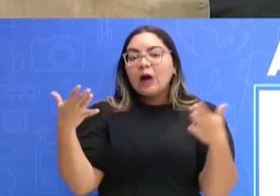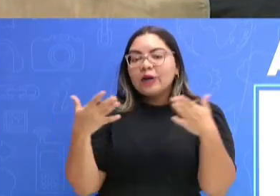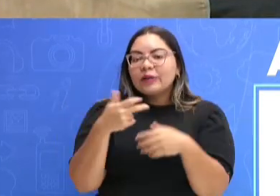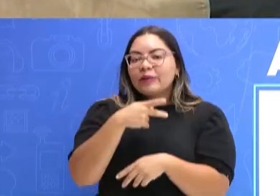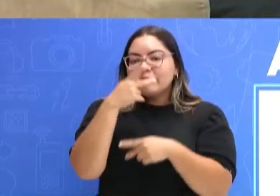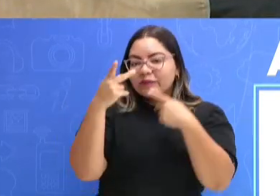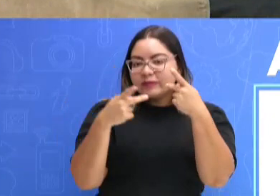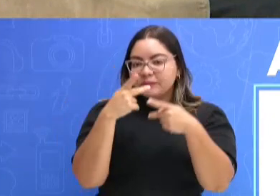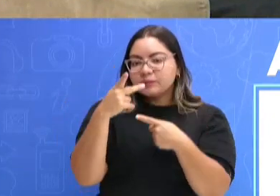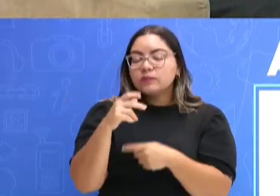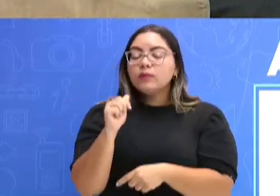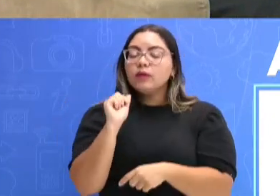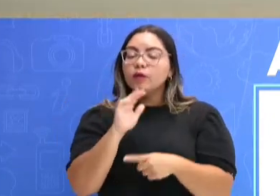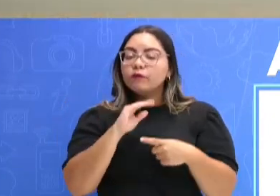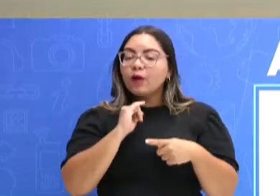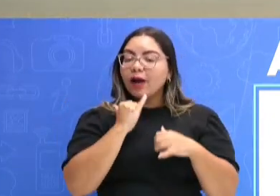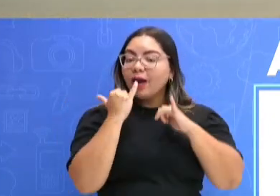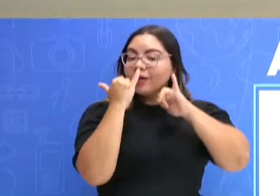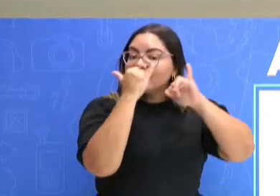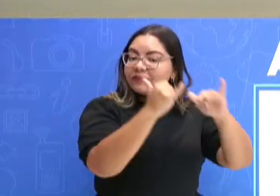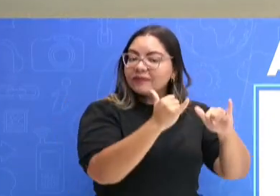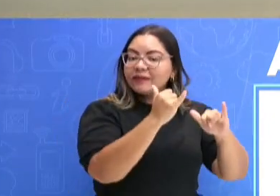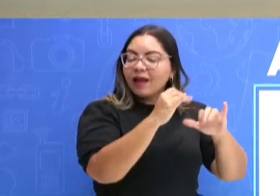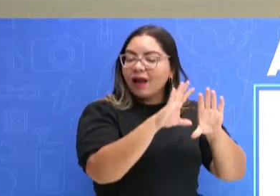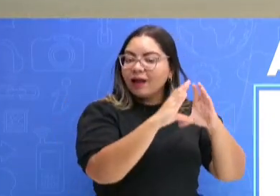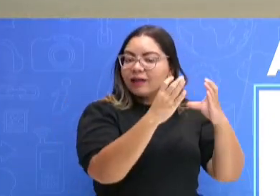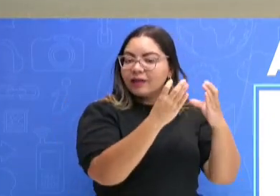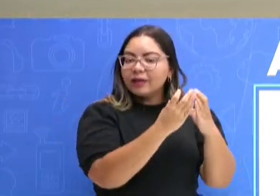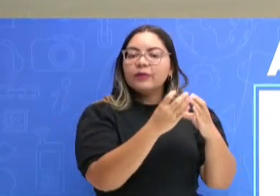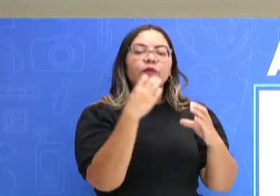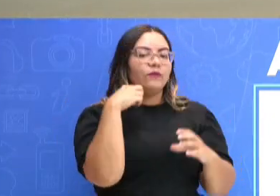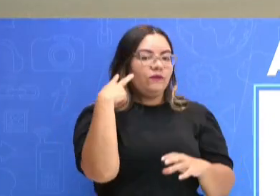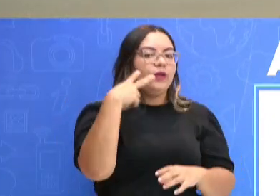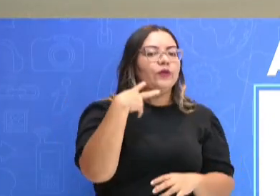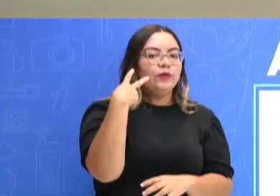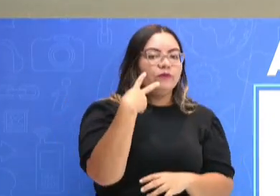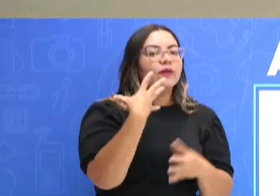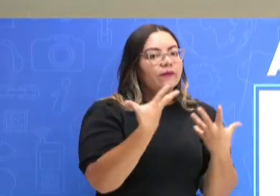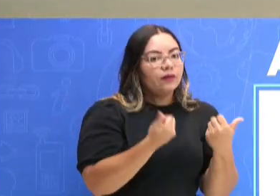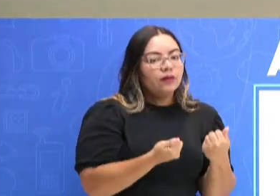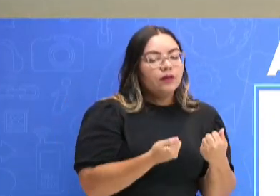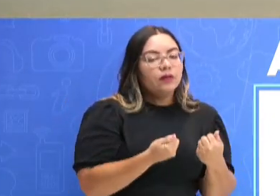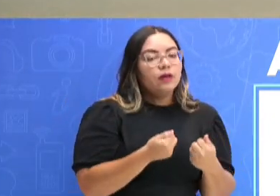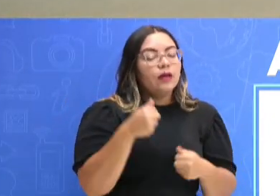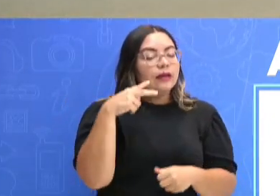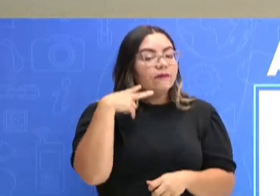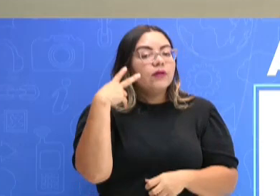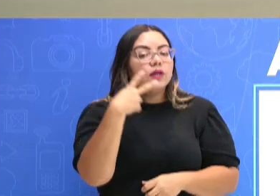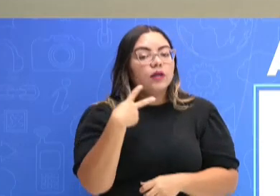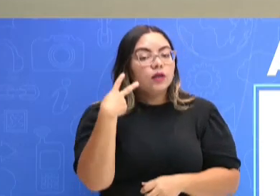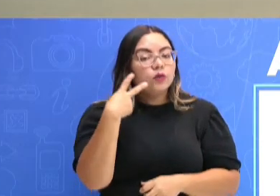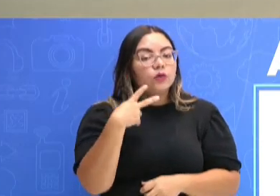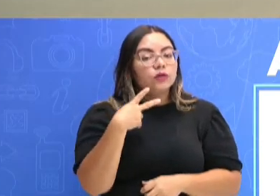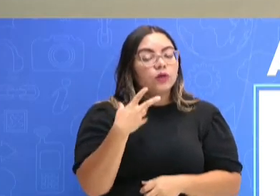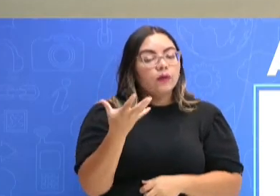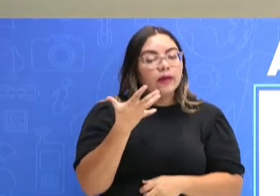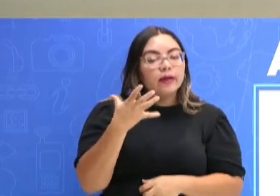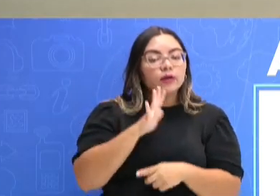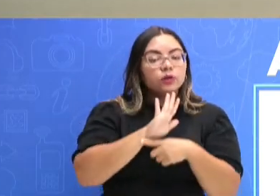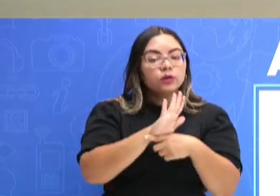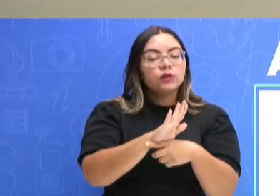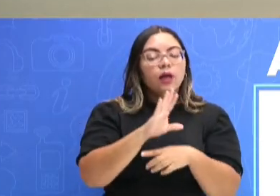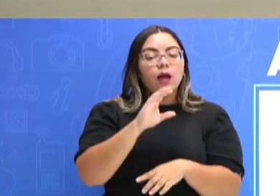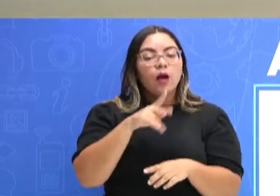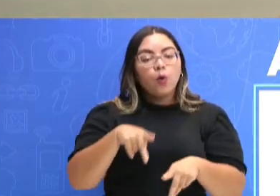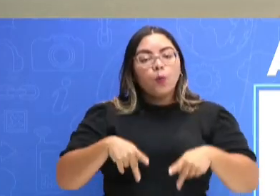que eu ainda vou encaminhar para a Câmara e sei que a Câmara vai aprovar, que os vereadores estão lá. É defensor da população caxiense. O que eu vou fazer é em